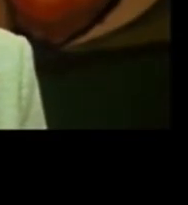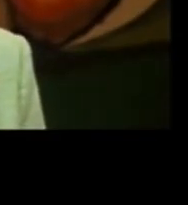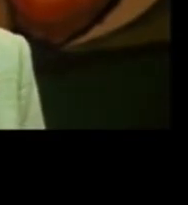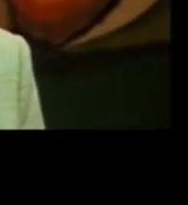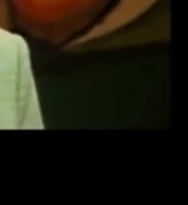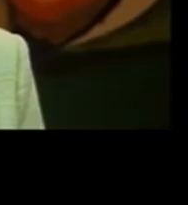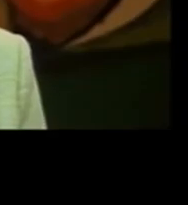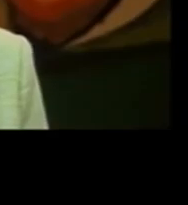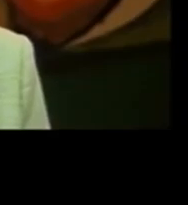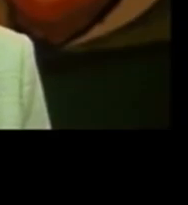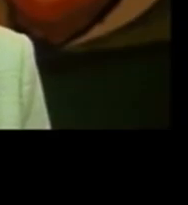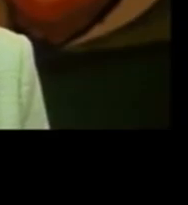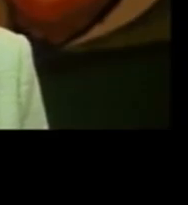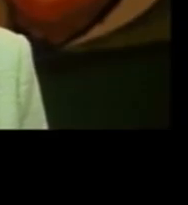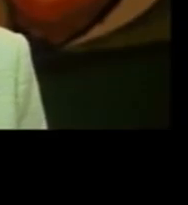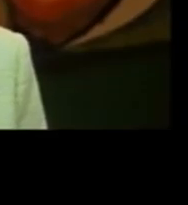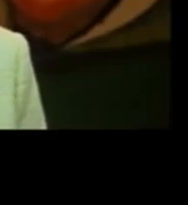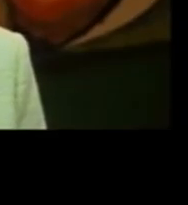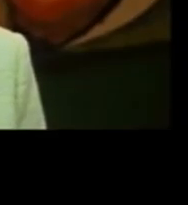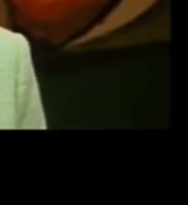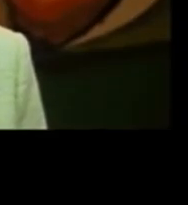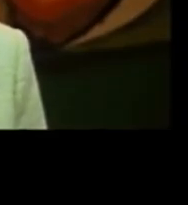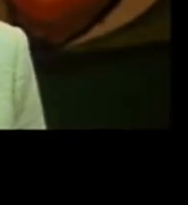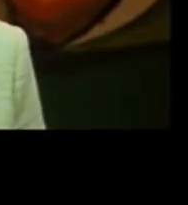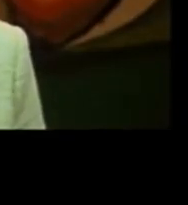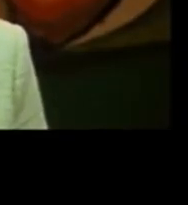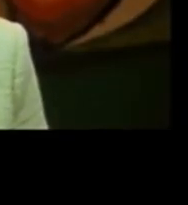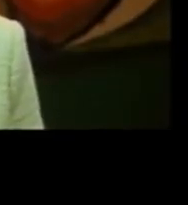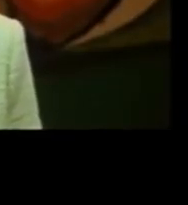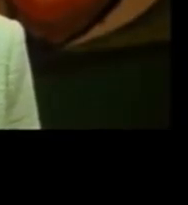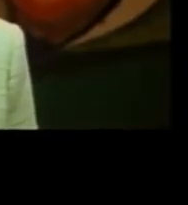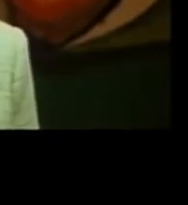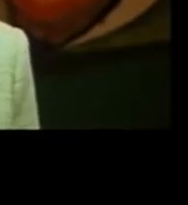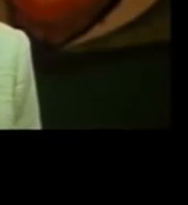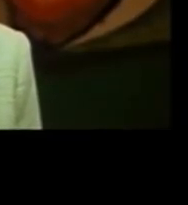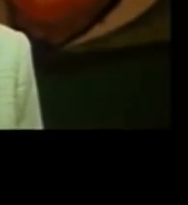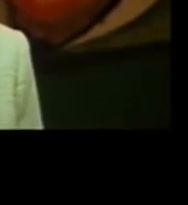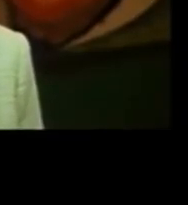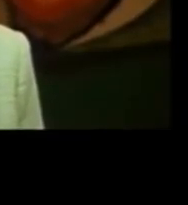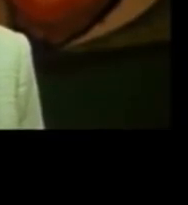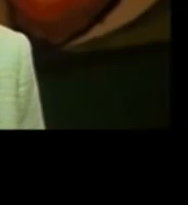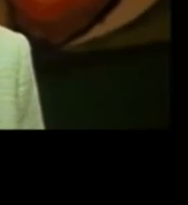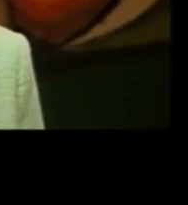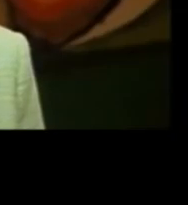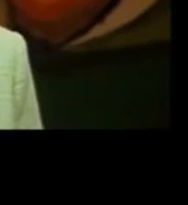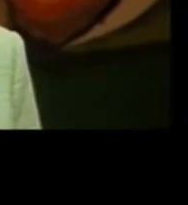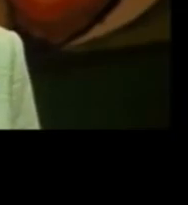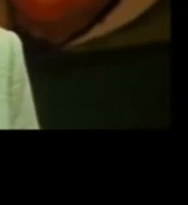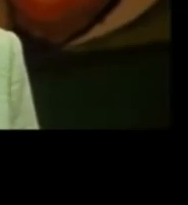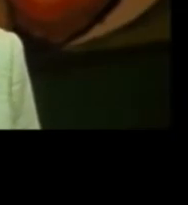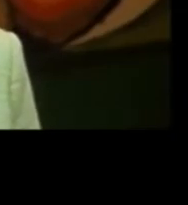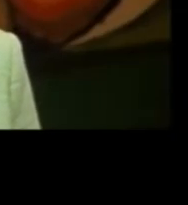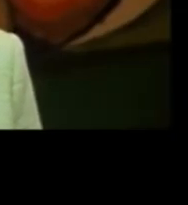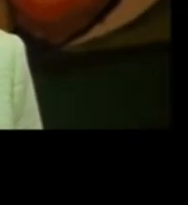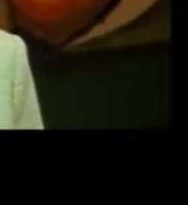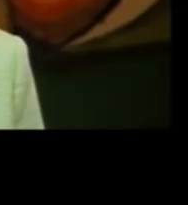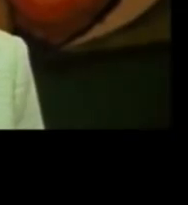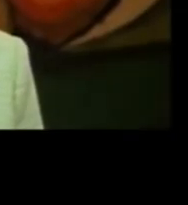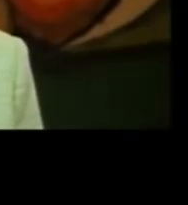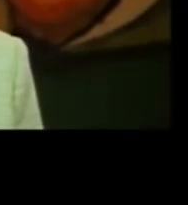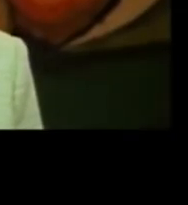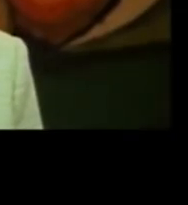espaços sagrados, todo esse patrimônio que até hoje não foi preservado e que nós agora vamos entrar firme